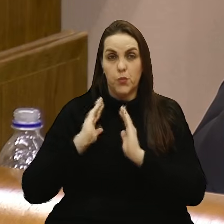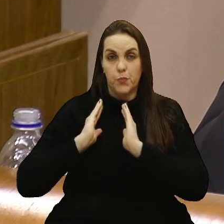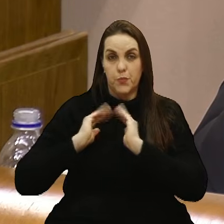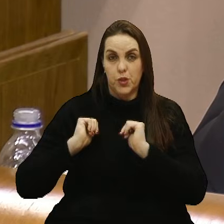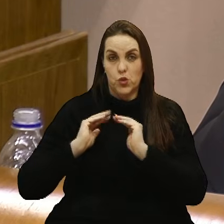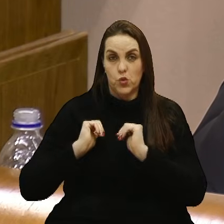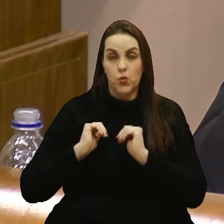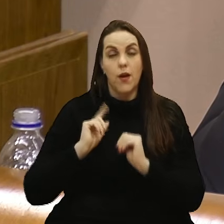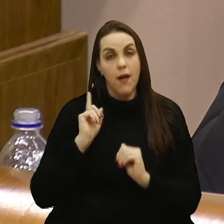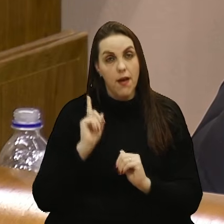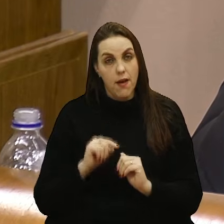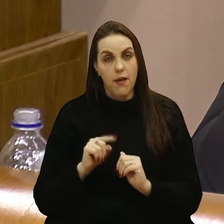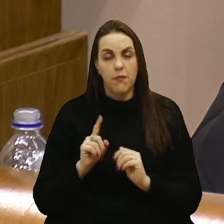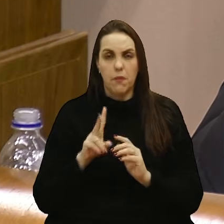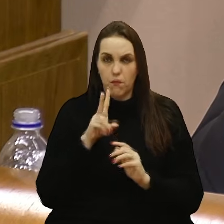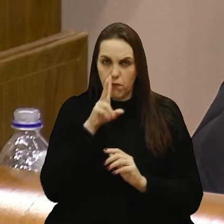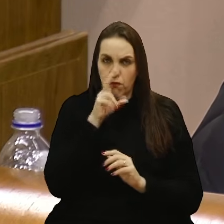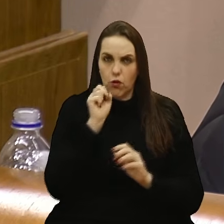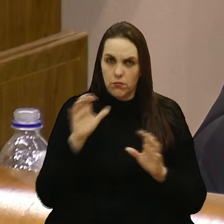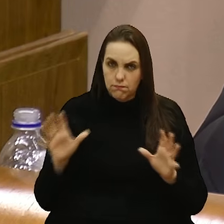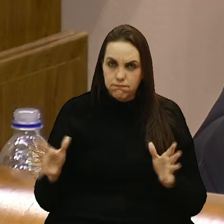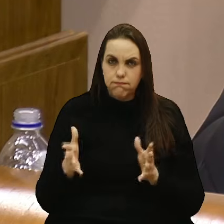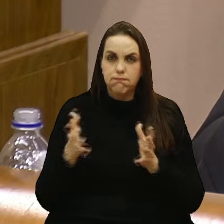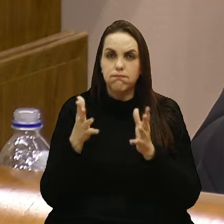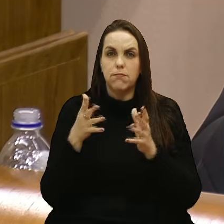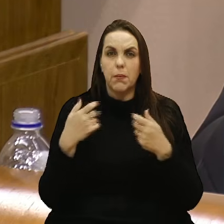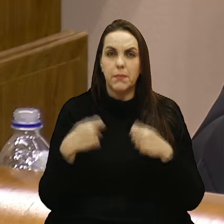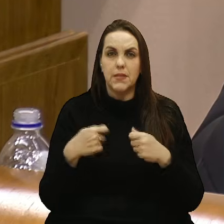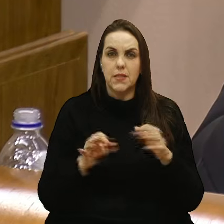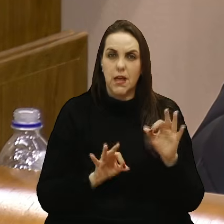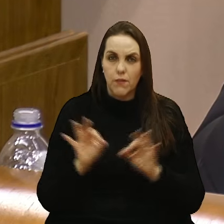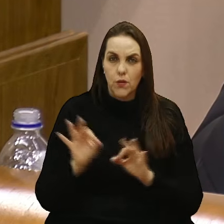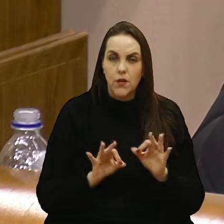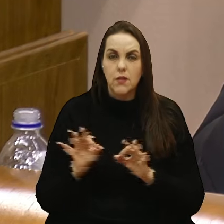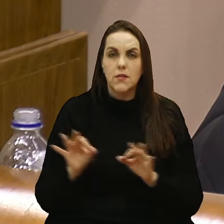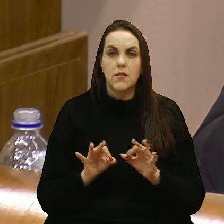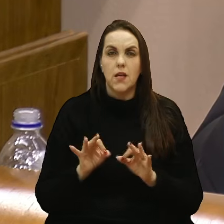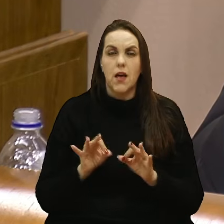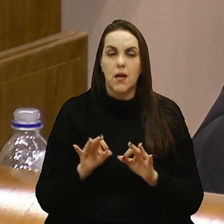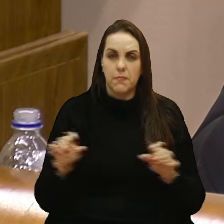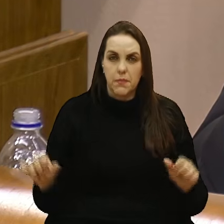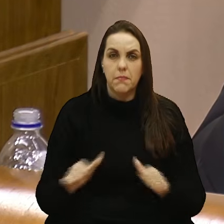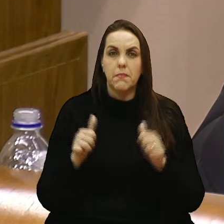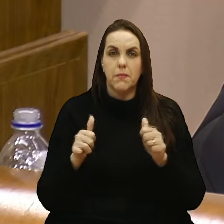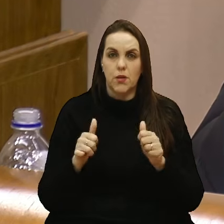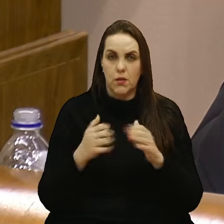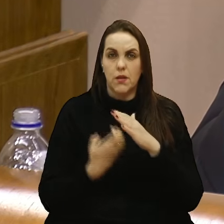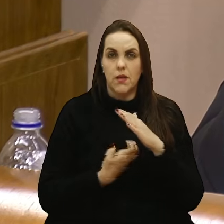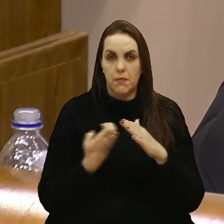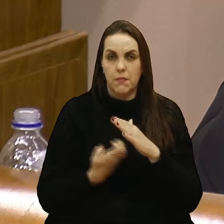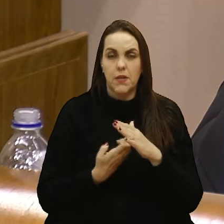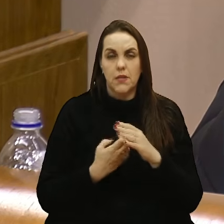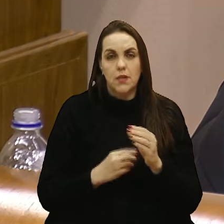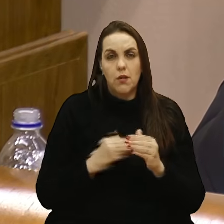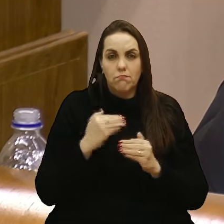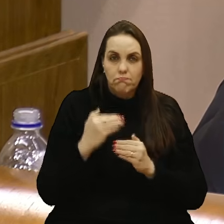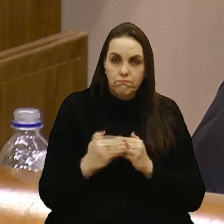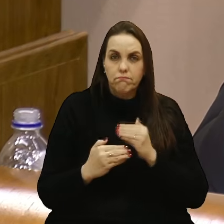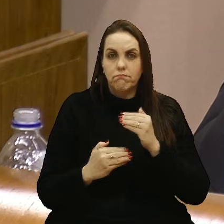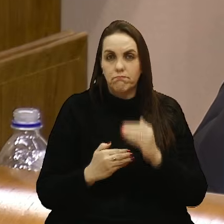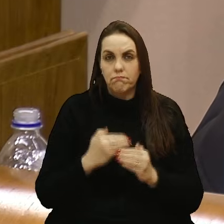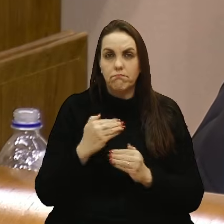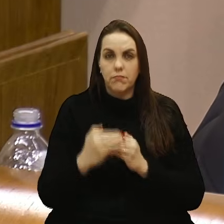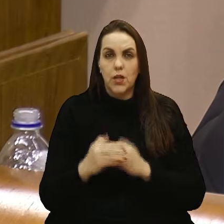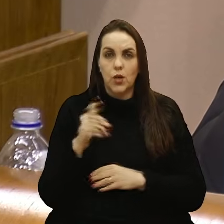era para ir lá para fortalecer a Codeca, fazer o que precisava ser feito para nós fortalecer a empresa. Tanto é que, aos poucos, nós estamos conseguindo isso, só